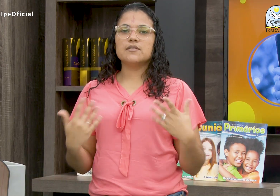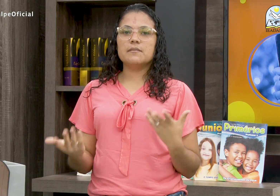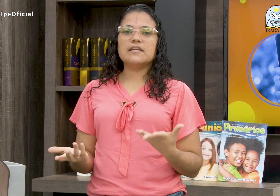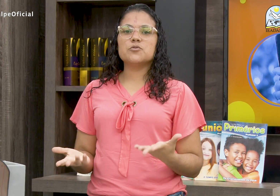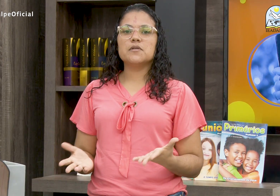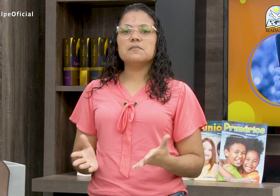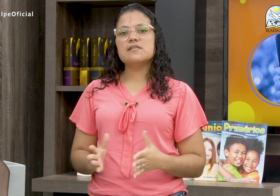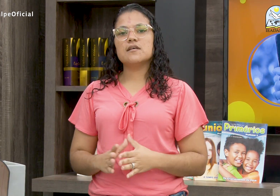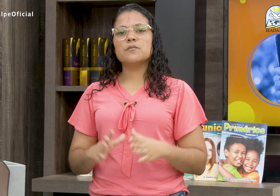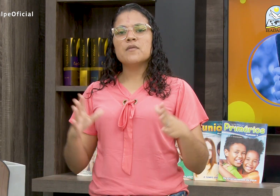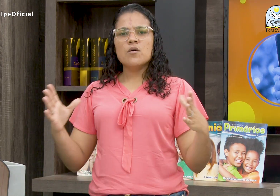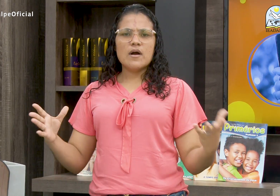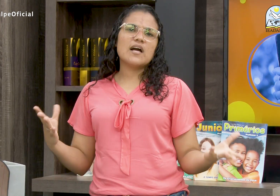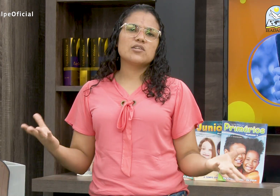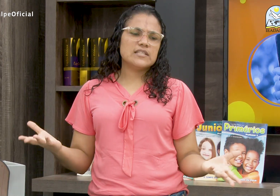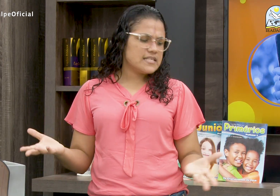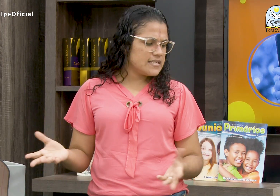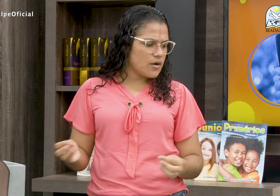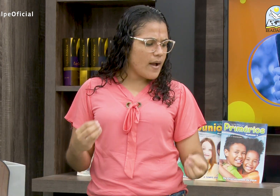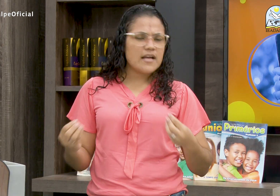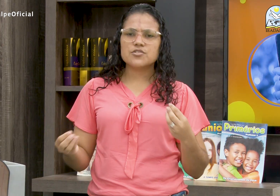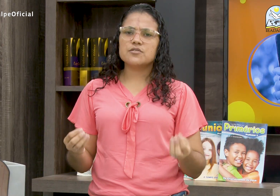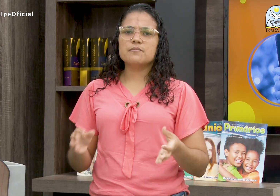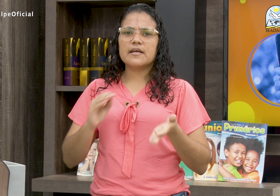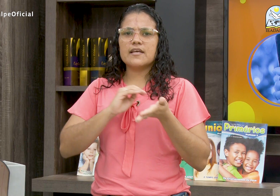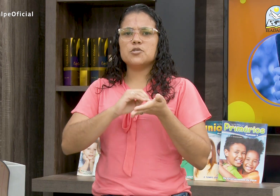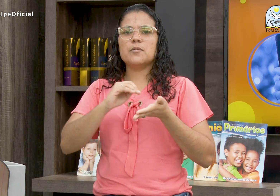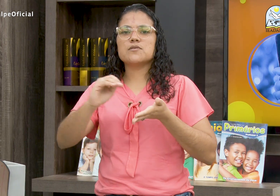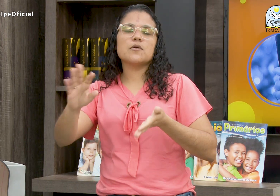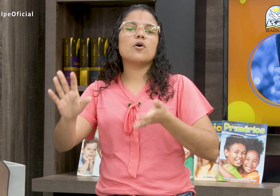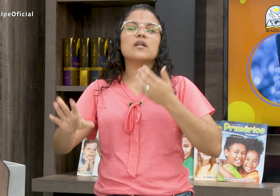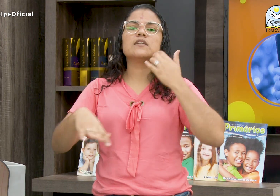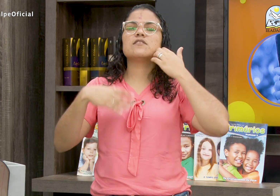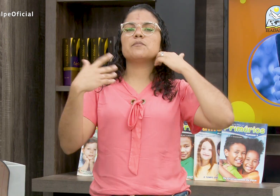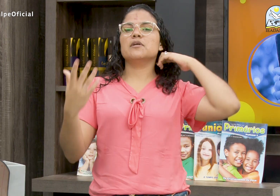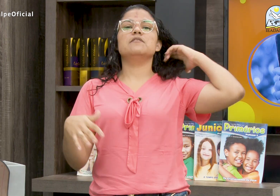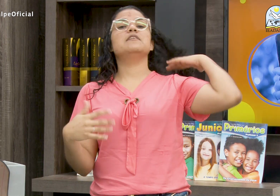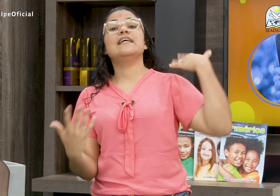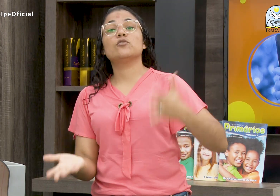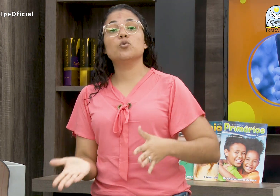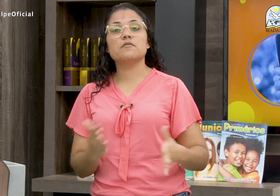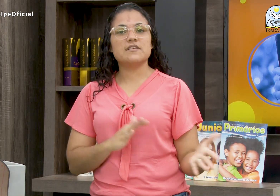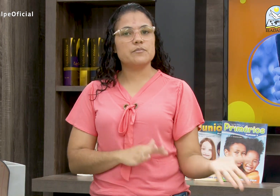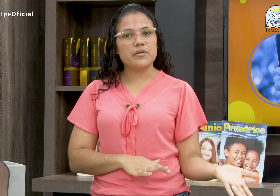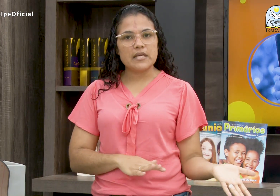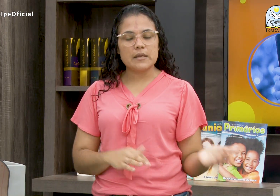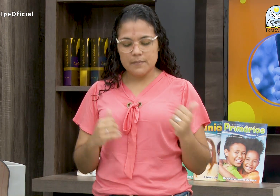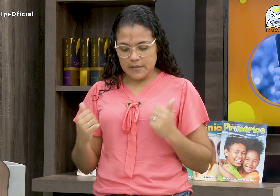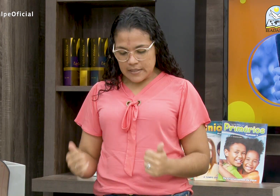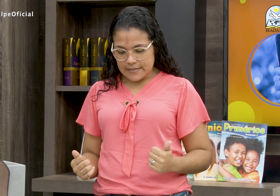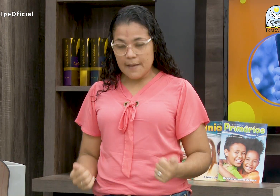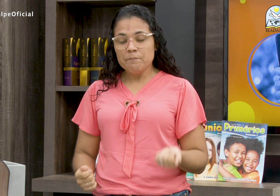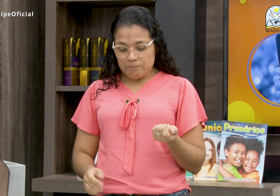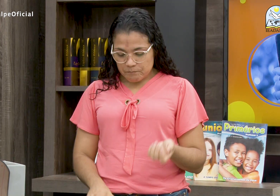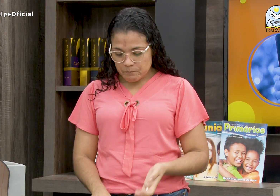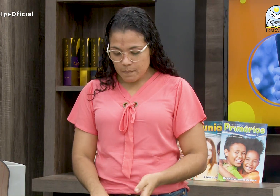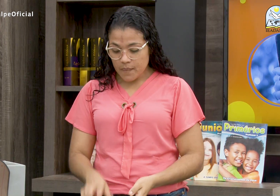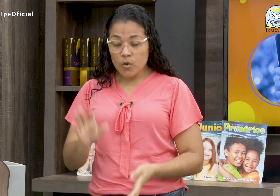você pode também estar disponibilizando uma cartolinazinha guache para que eles possam ir colando. Você pode dividir a turma e fazer por equipe,